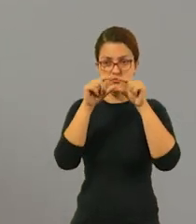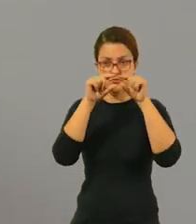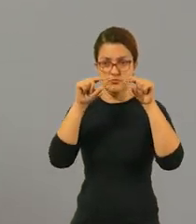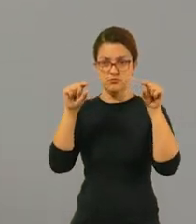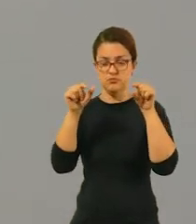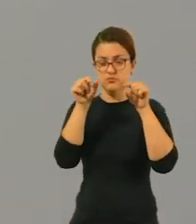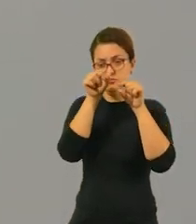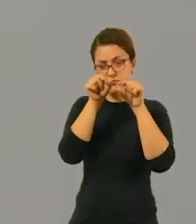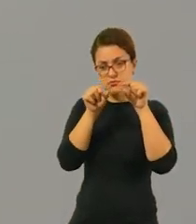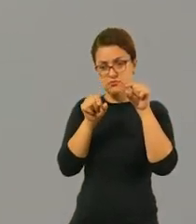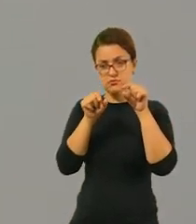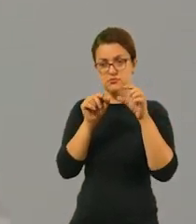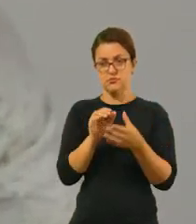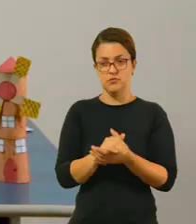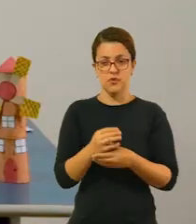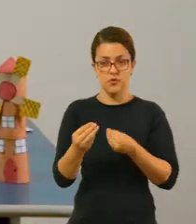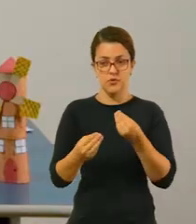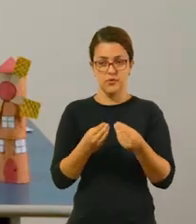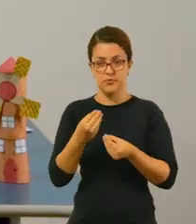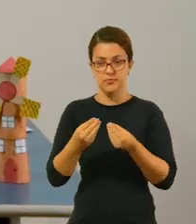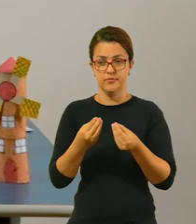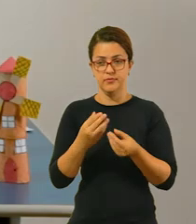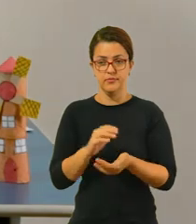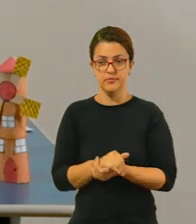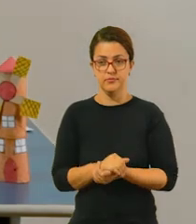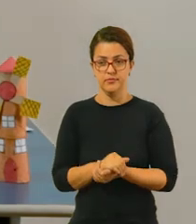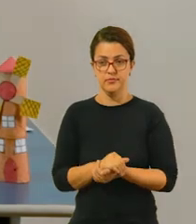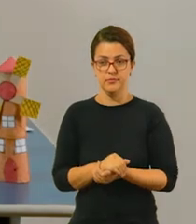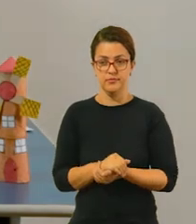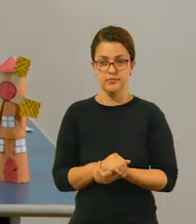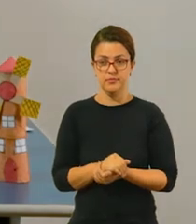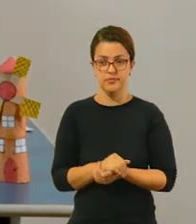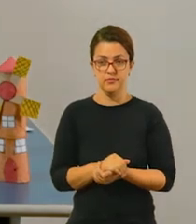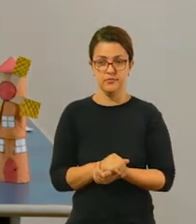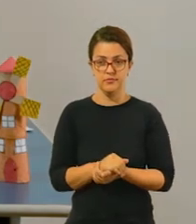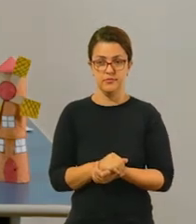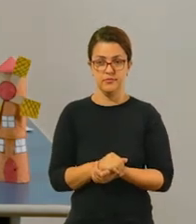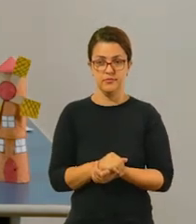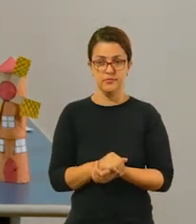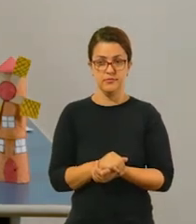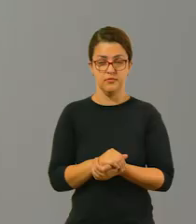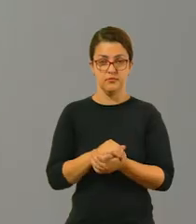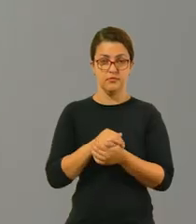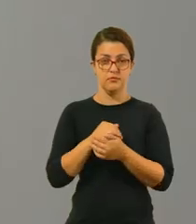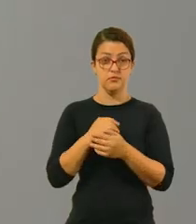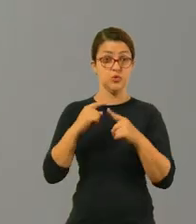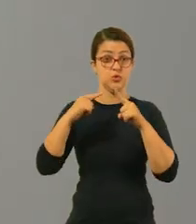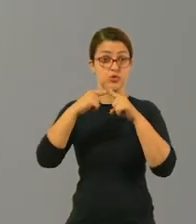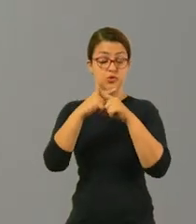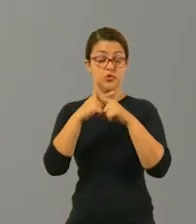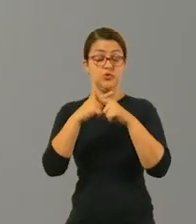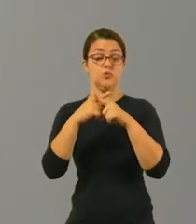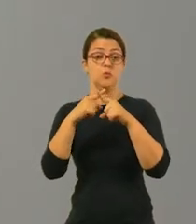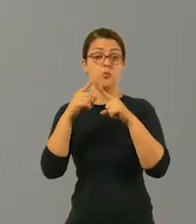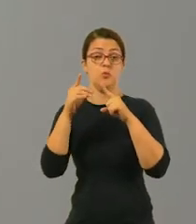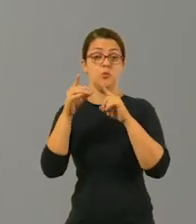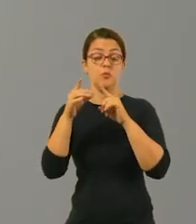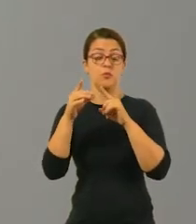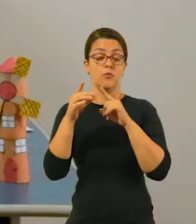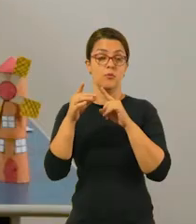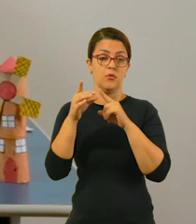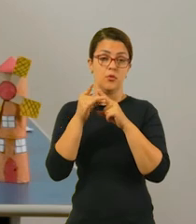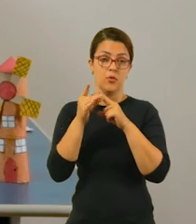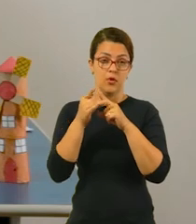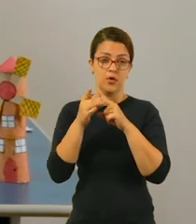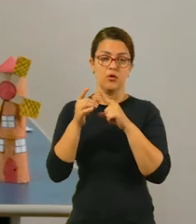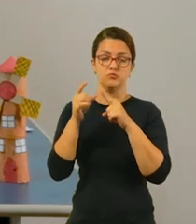pazinhas, tá? Essas pazinhas deverão ser coladas em X. E aí vocês podem